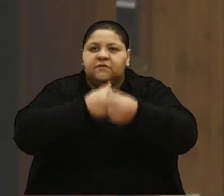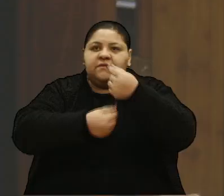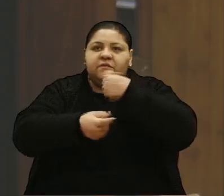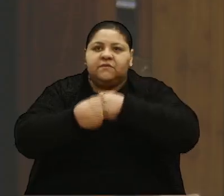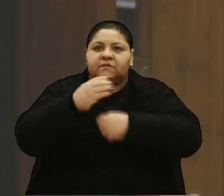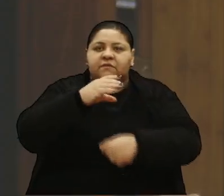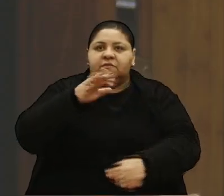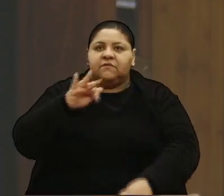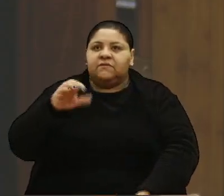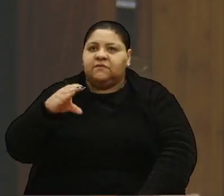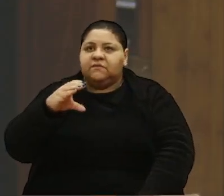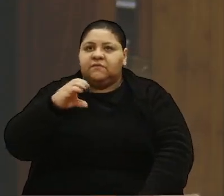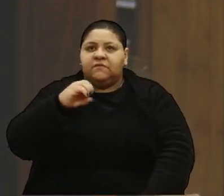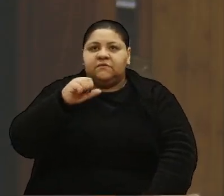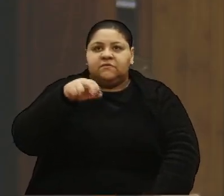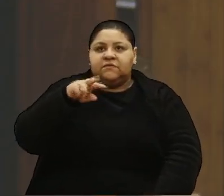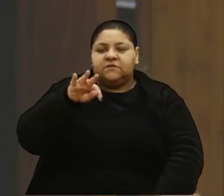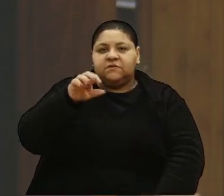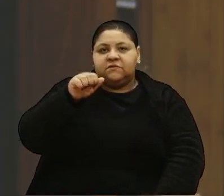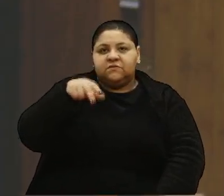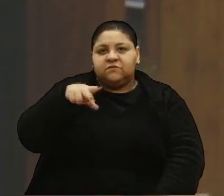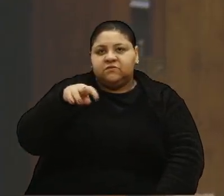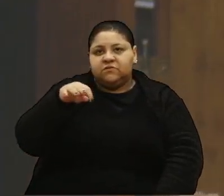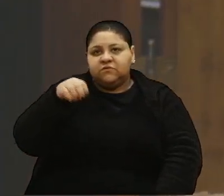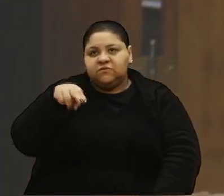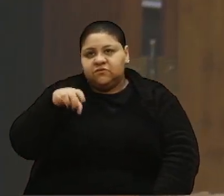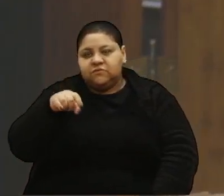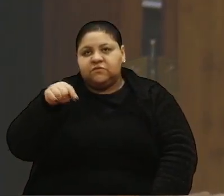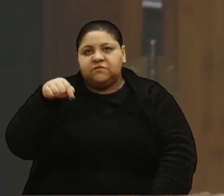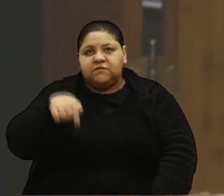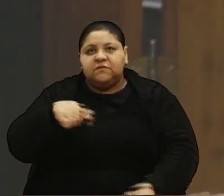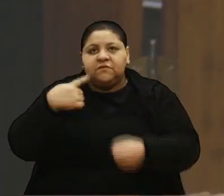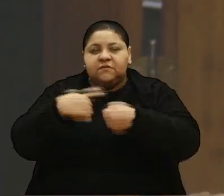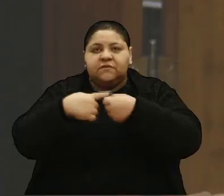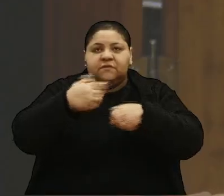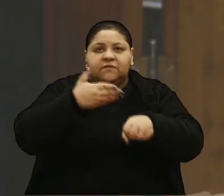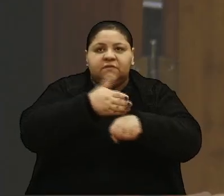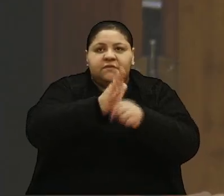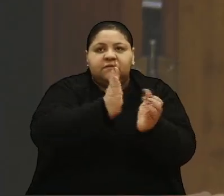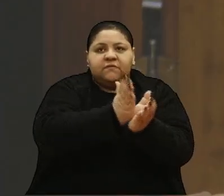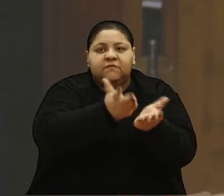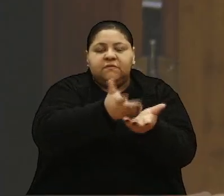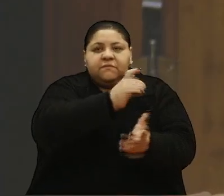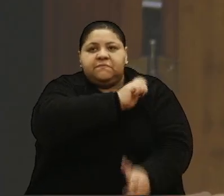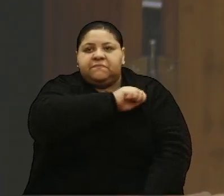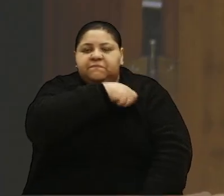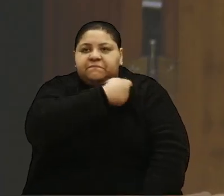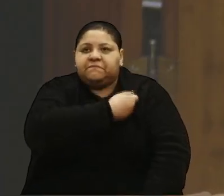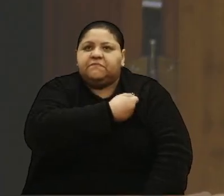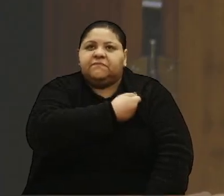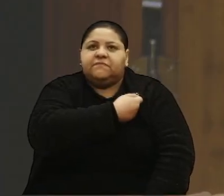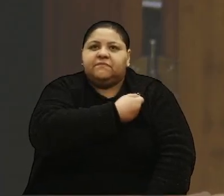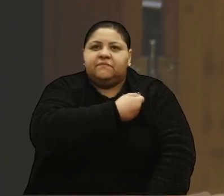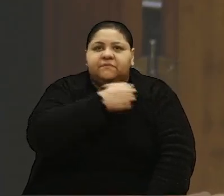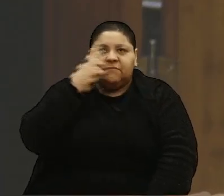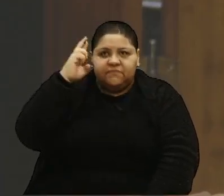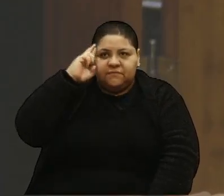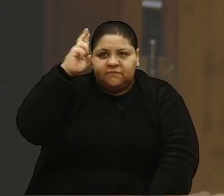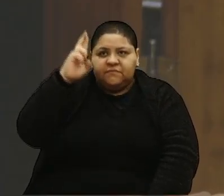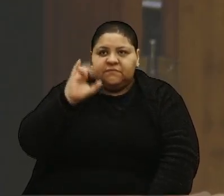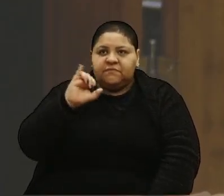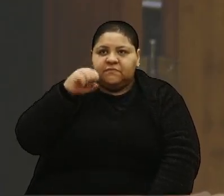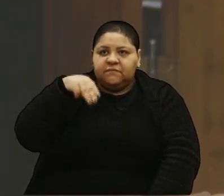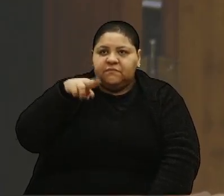CFC Santo Antônio nesta cidade. Participo como membro da Comissão Fiscal da diretoria do